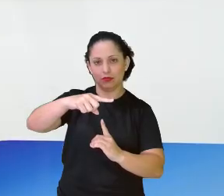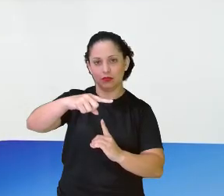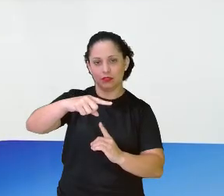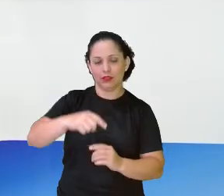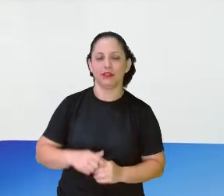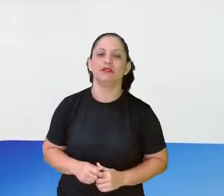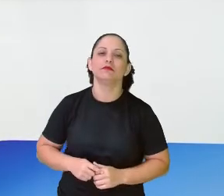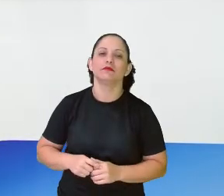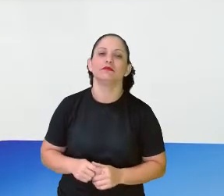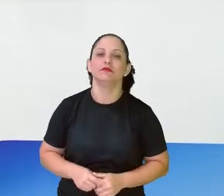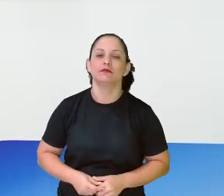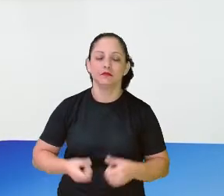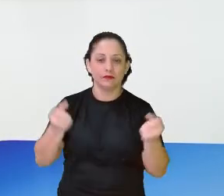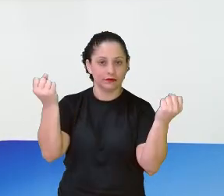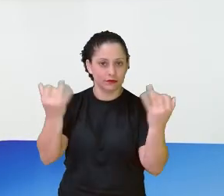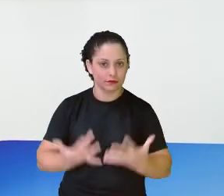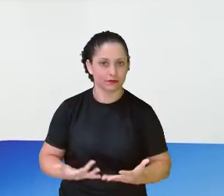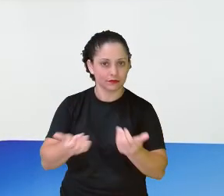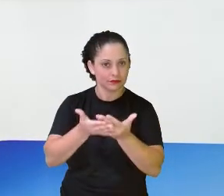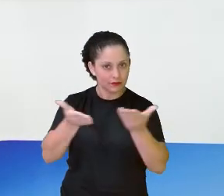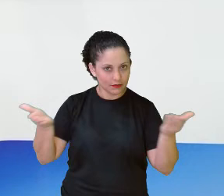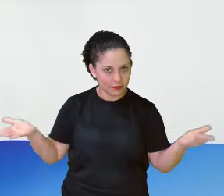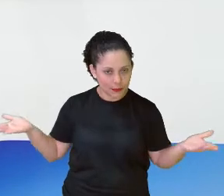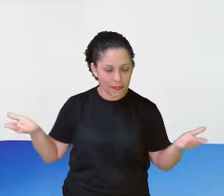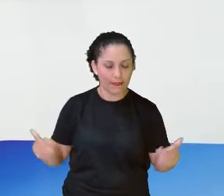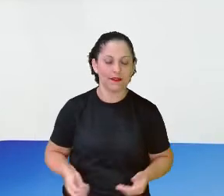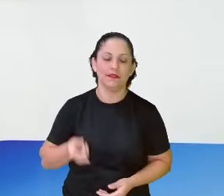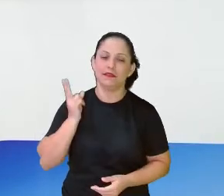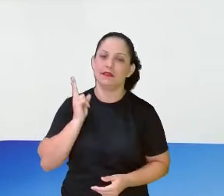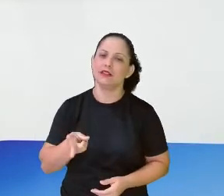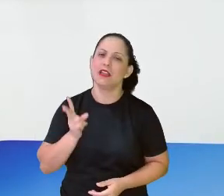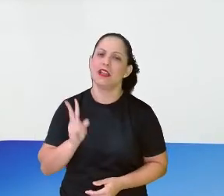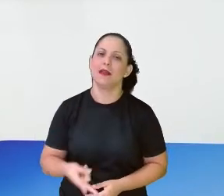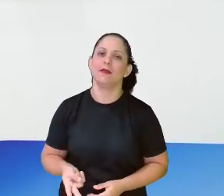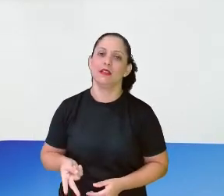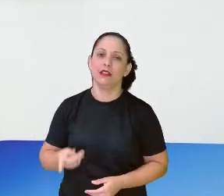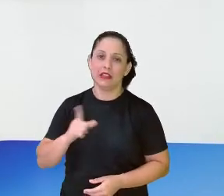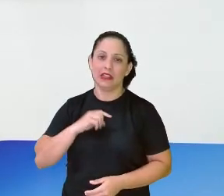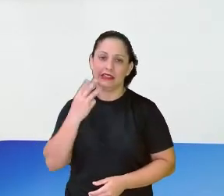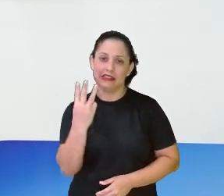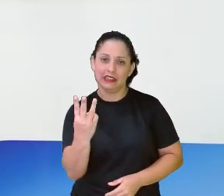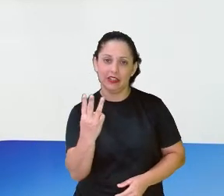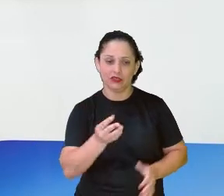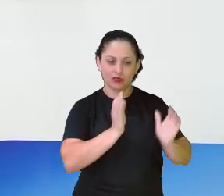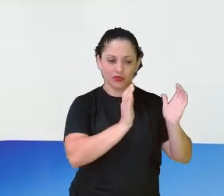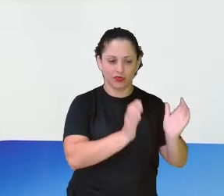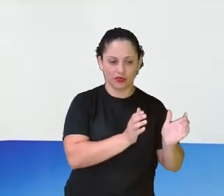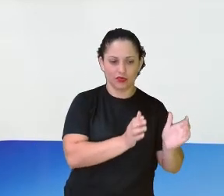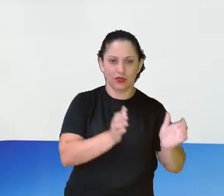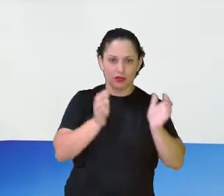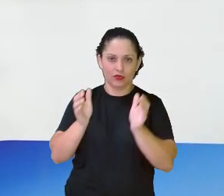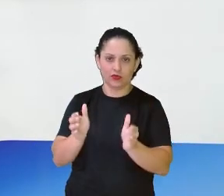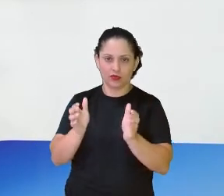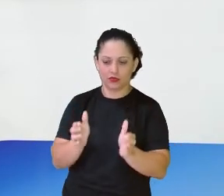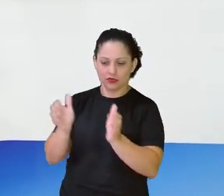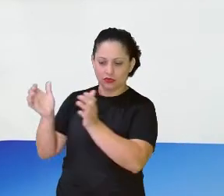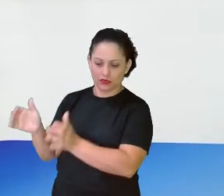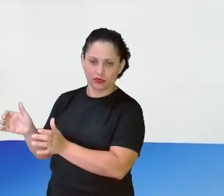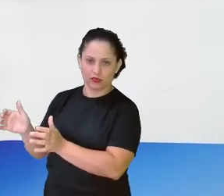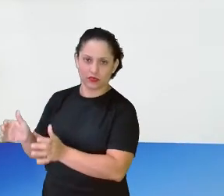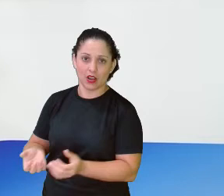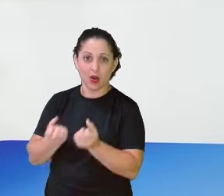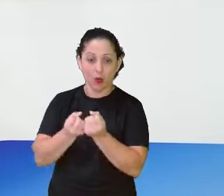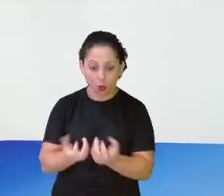Eu disse para vocês no exemplo anterior que eu iria dividir em 3 partes. Se 3 partes é a minha